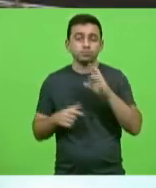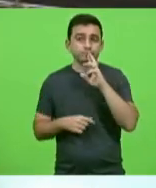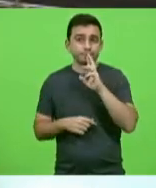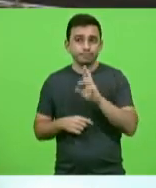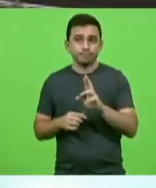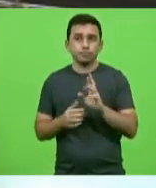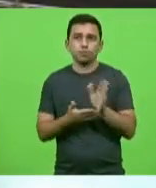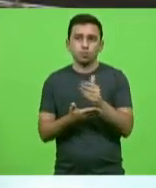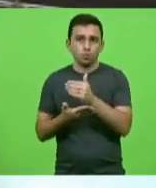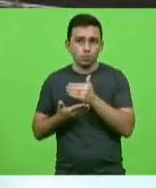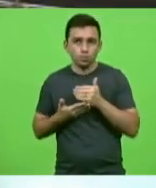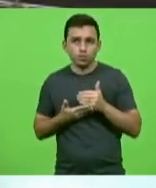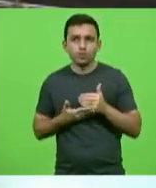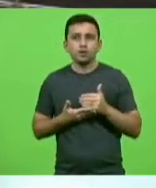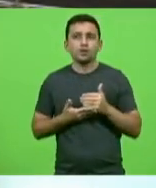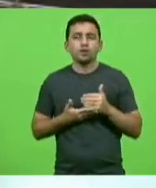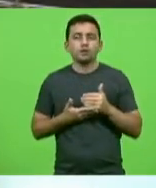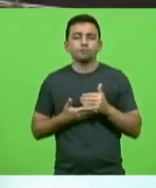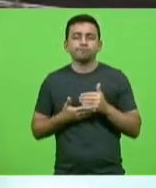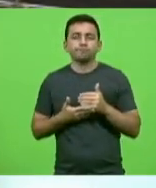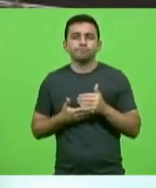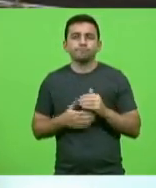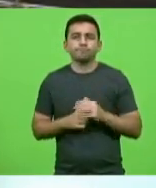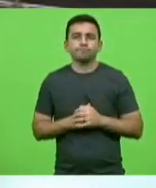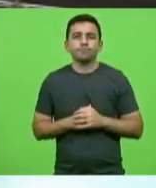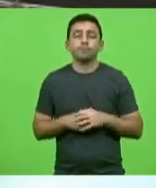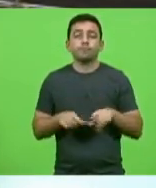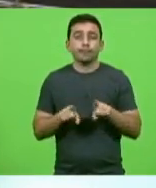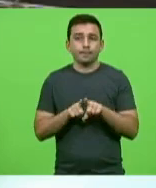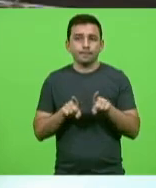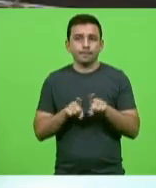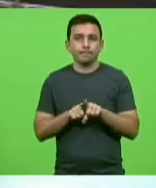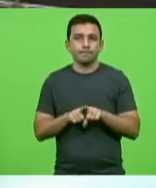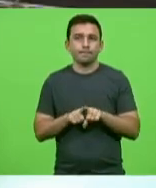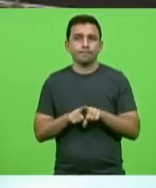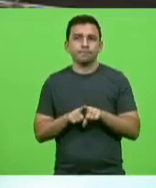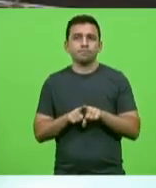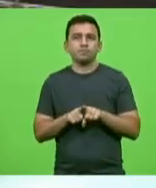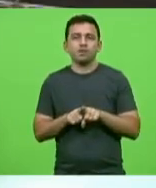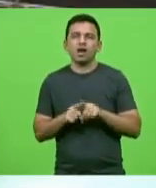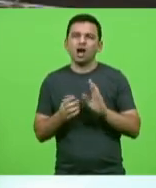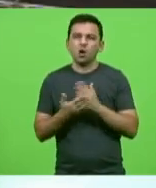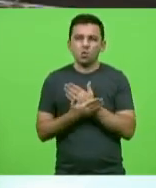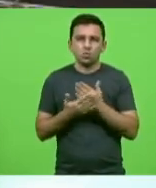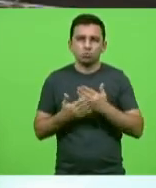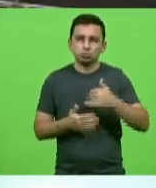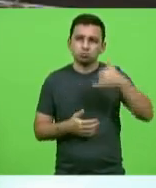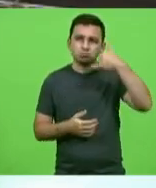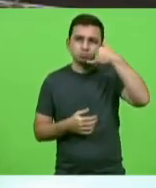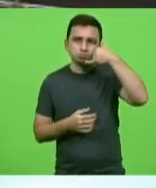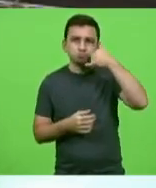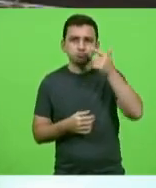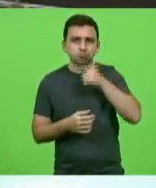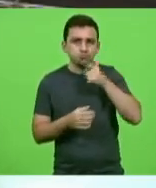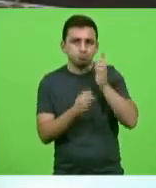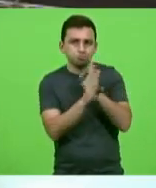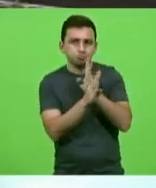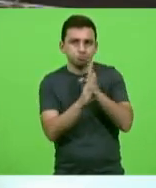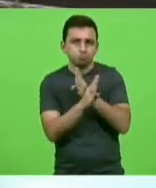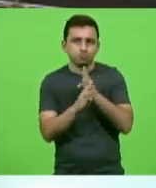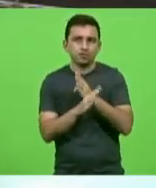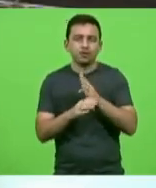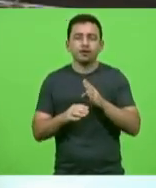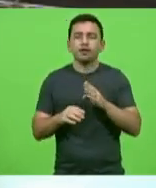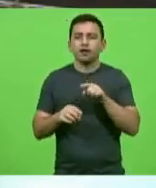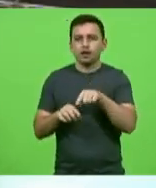resultados extraídos dos mecanismos de verificação a saber interceptações telefônicas perícias